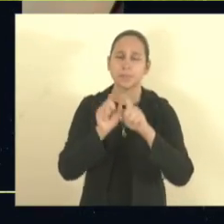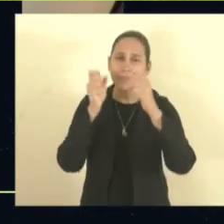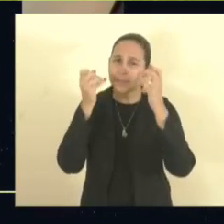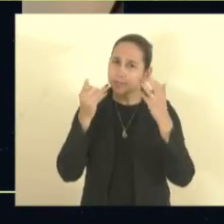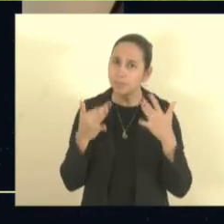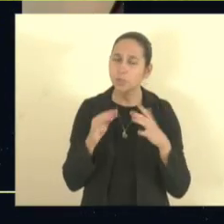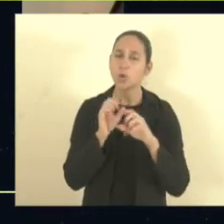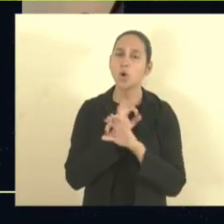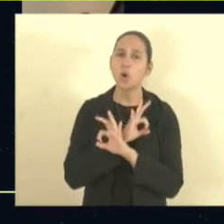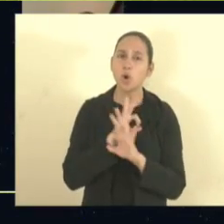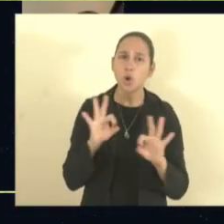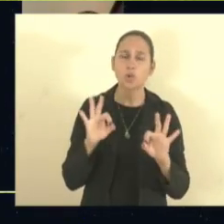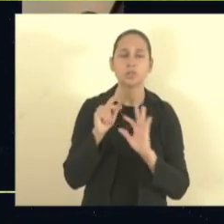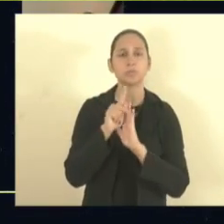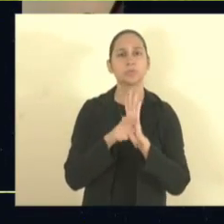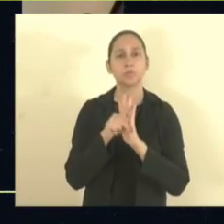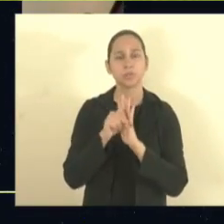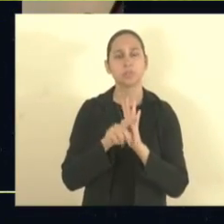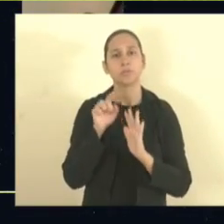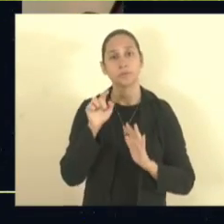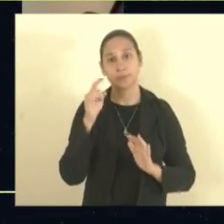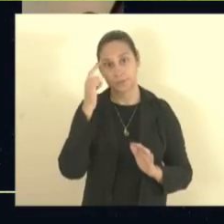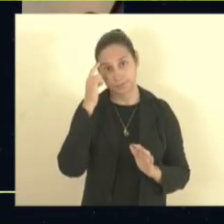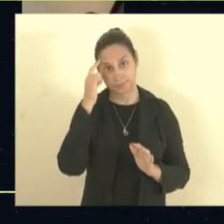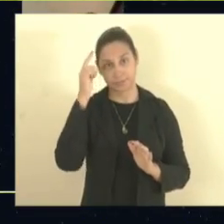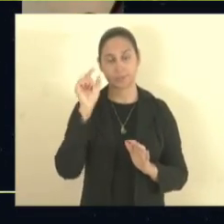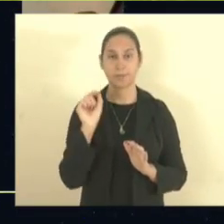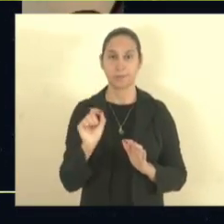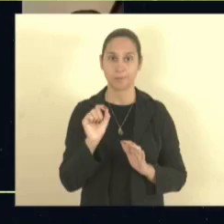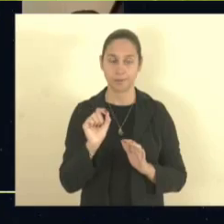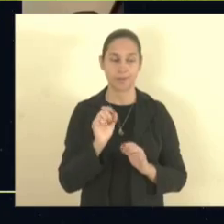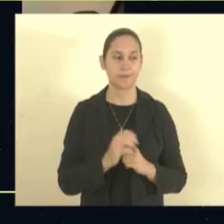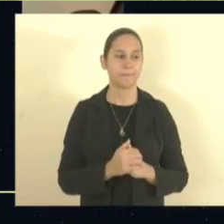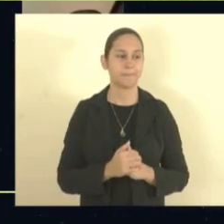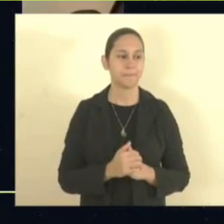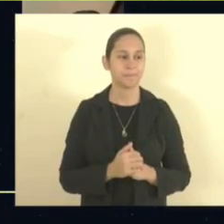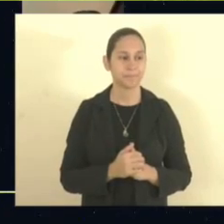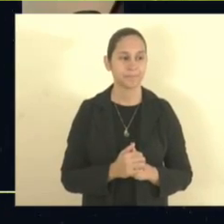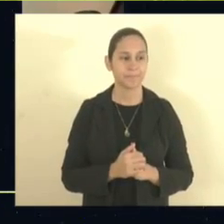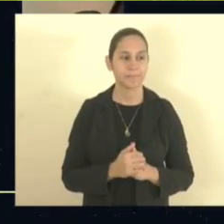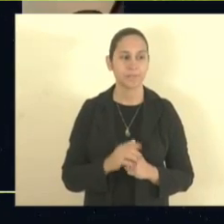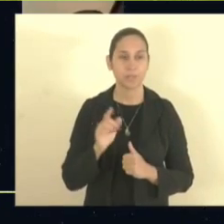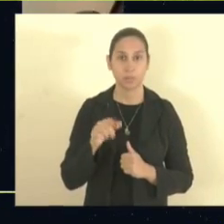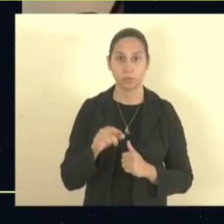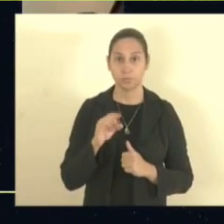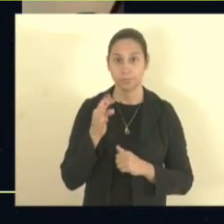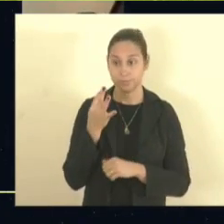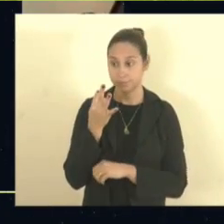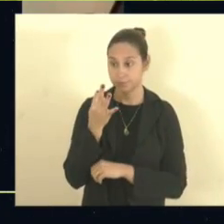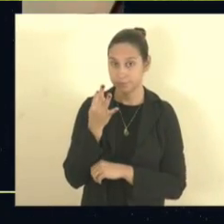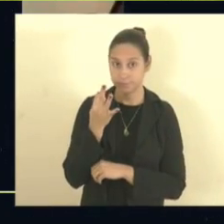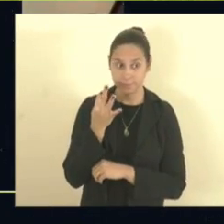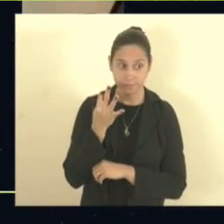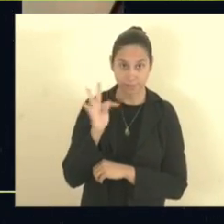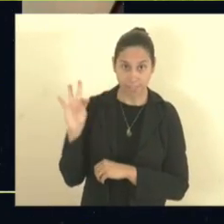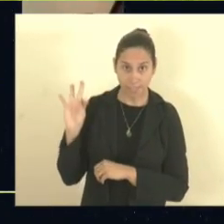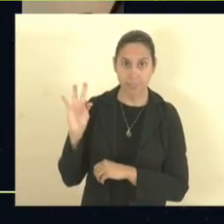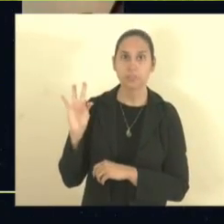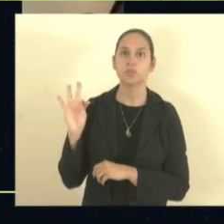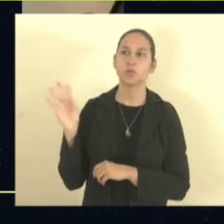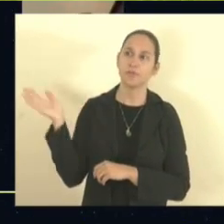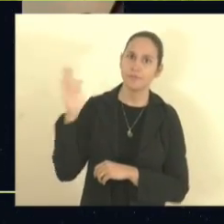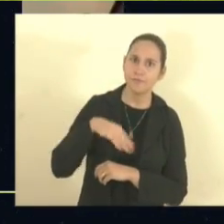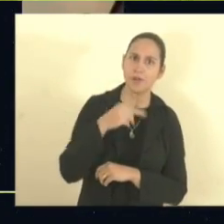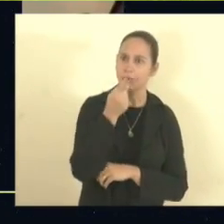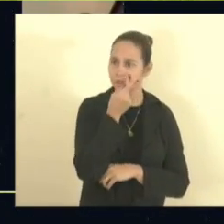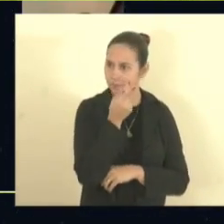bem o projeto. Só para vocês terem uma ideia, os técnicos do BIRD visitaram o Espírito Santo, visitaram